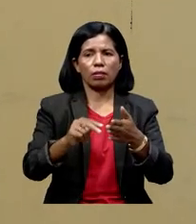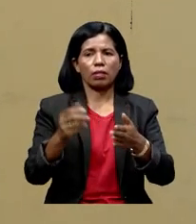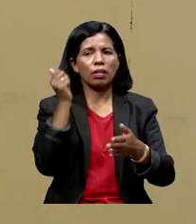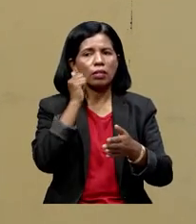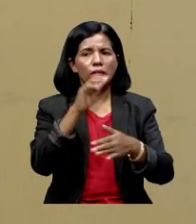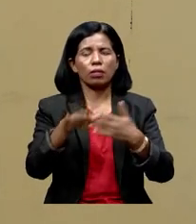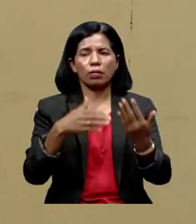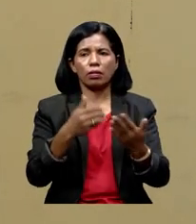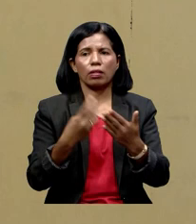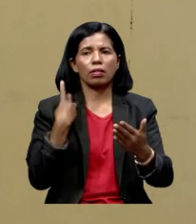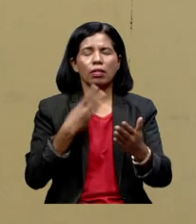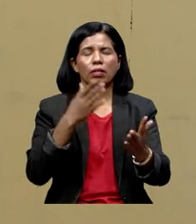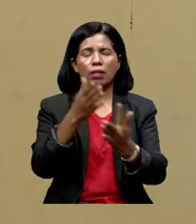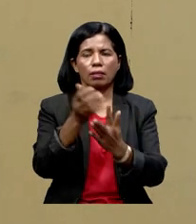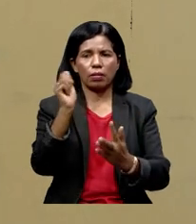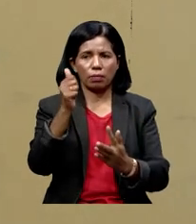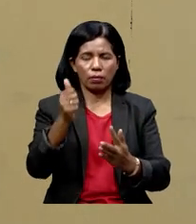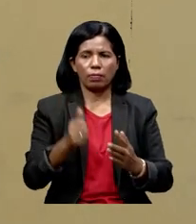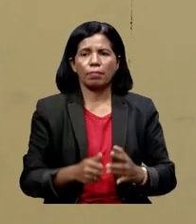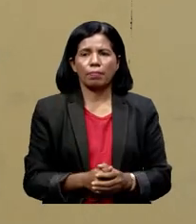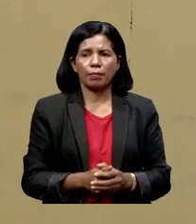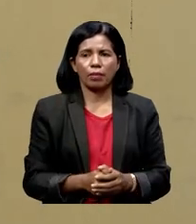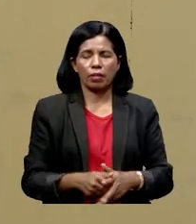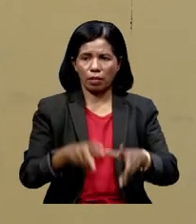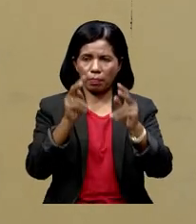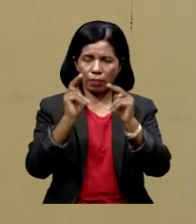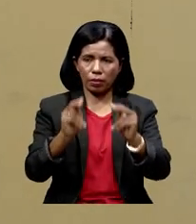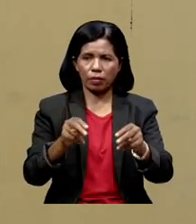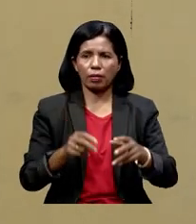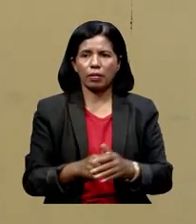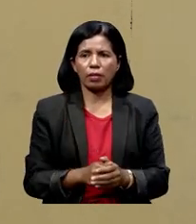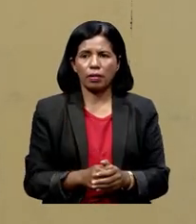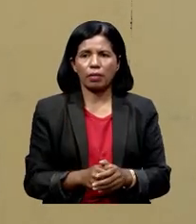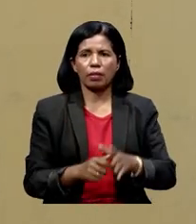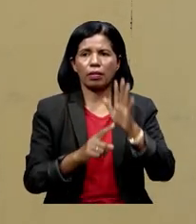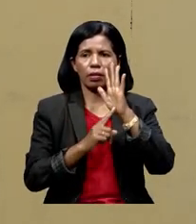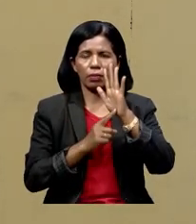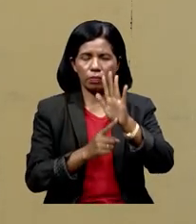e se progressar. E a nema que precisa a profissionalismo